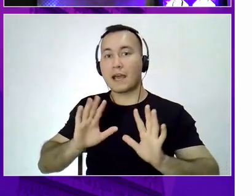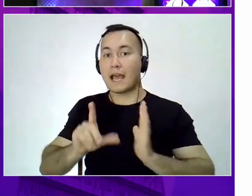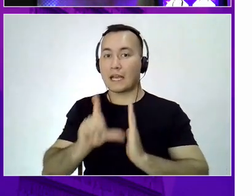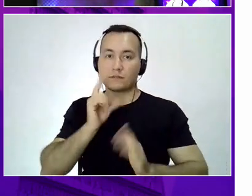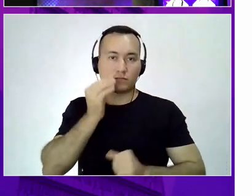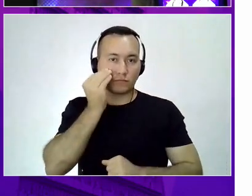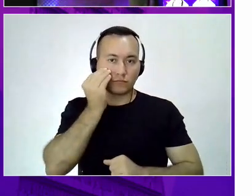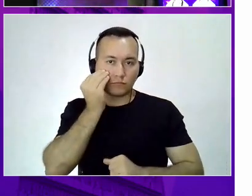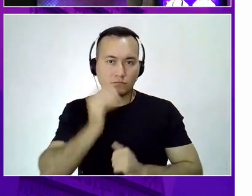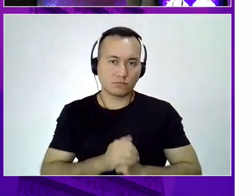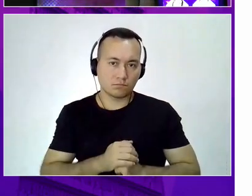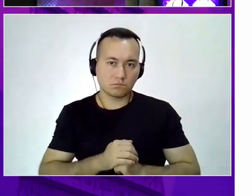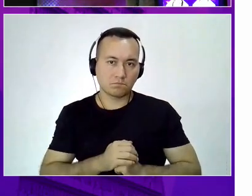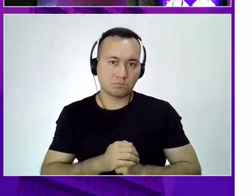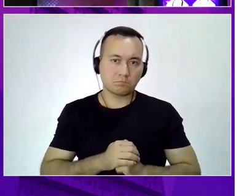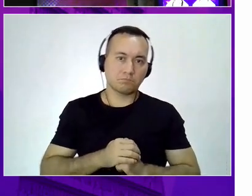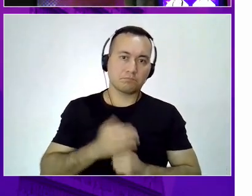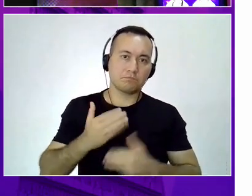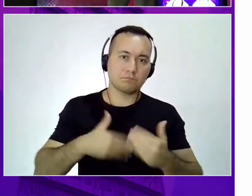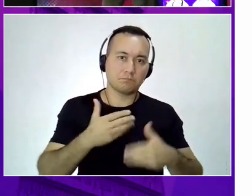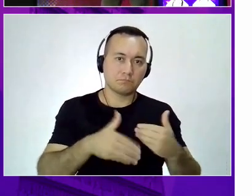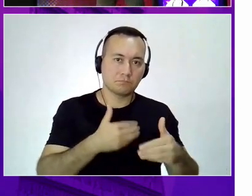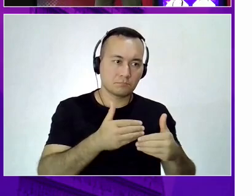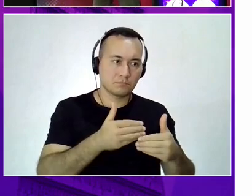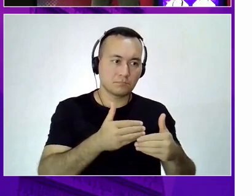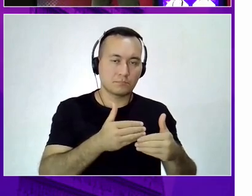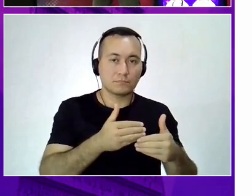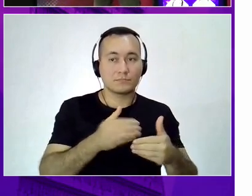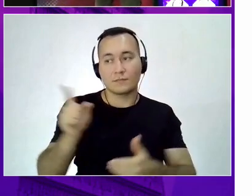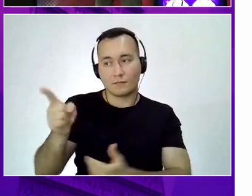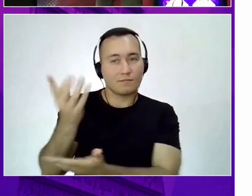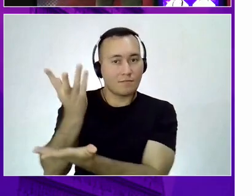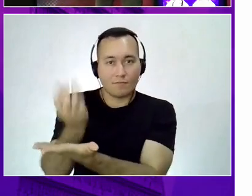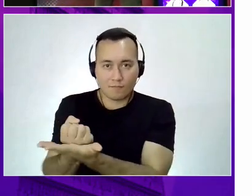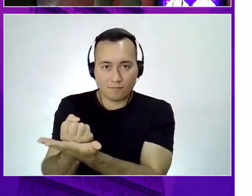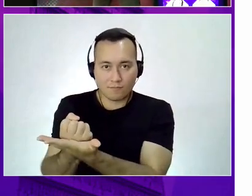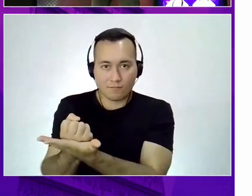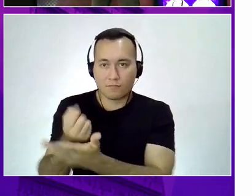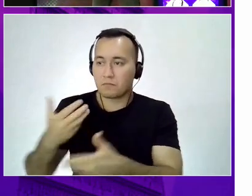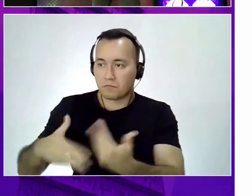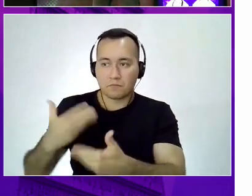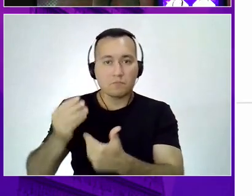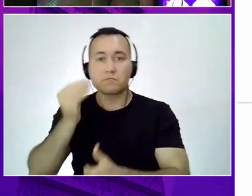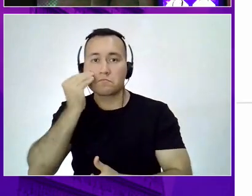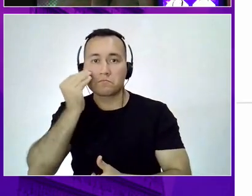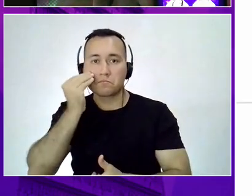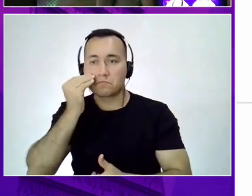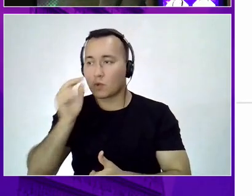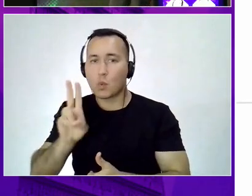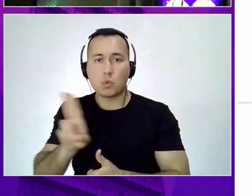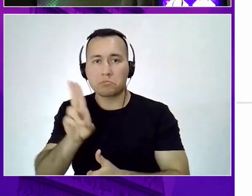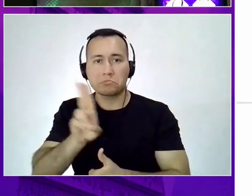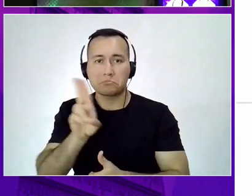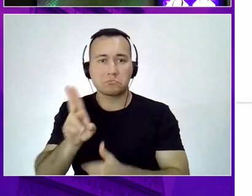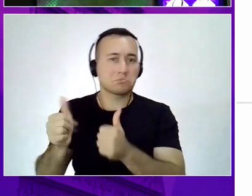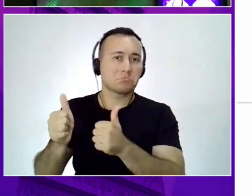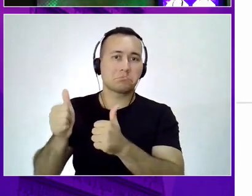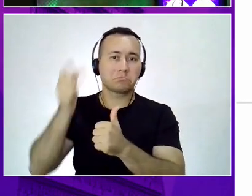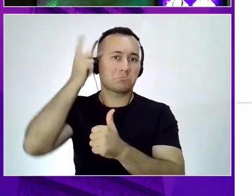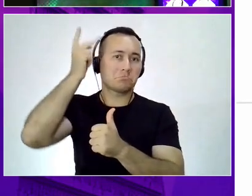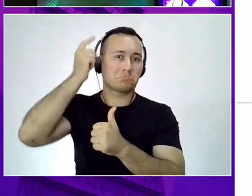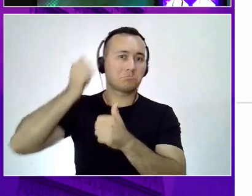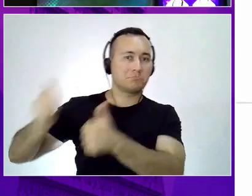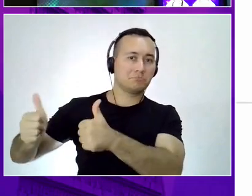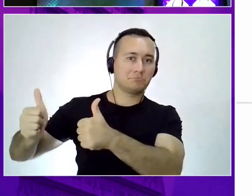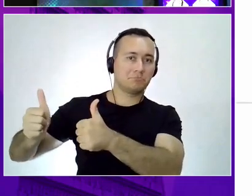muitas etapas, não tinham muitas variações com relação a tudo isso. Então, parecia ser mais tranquilo. A partir do ano 2000 em diante, a